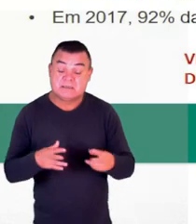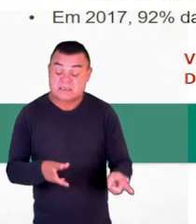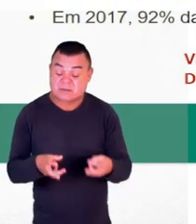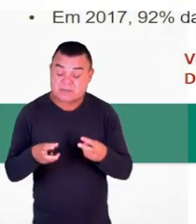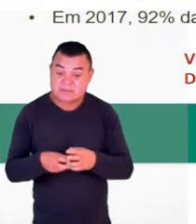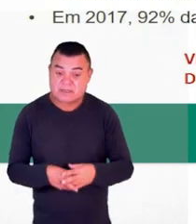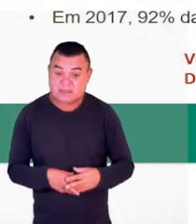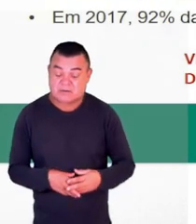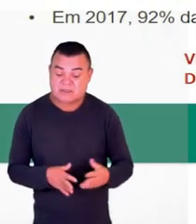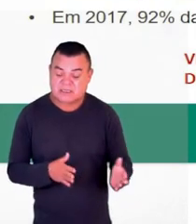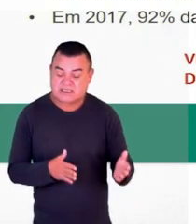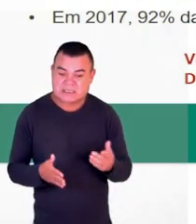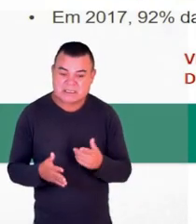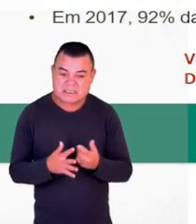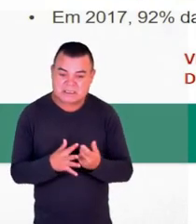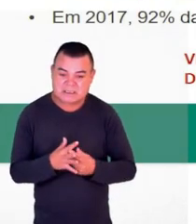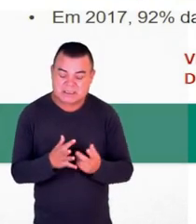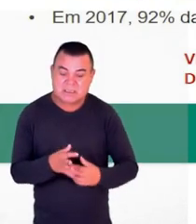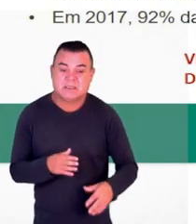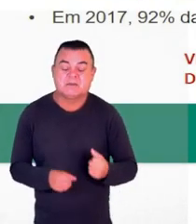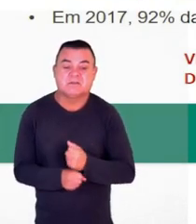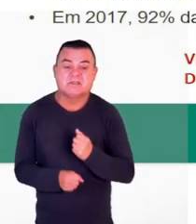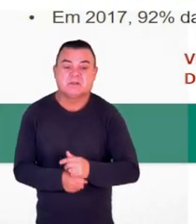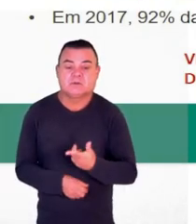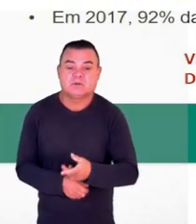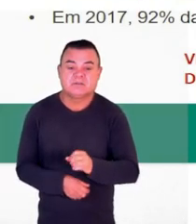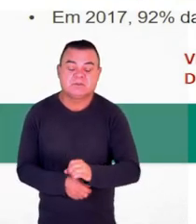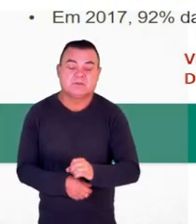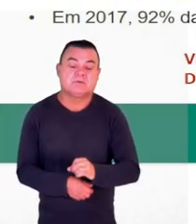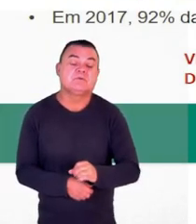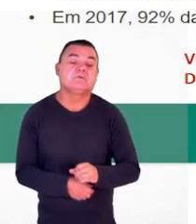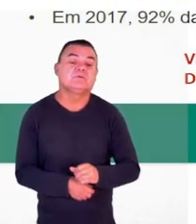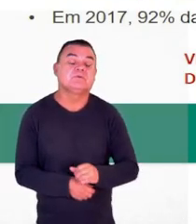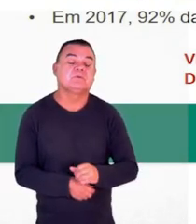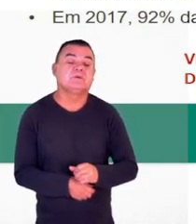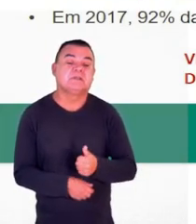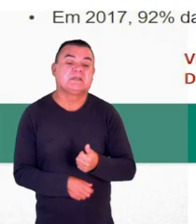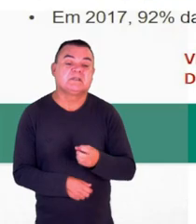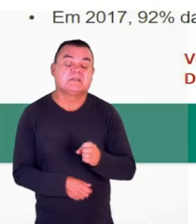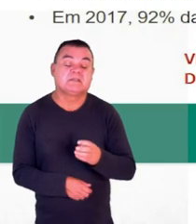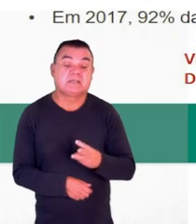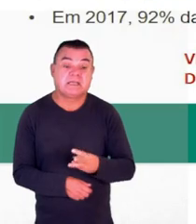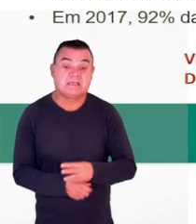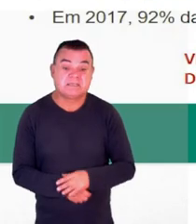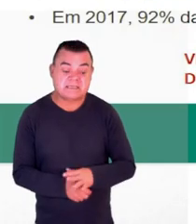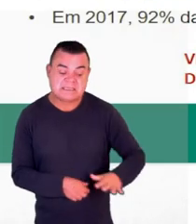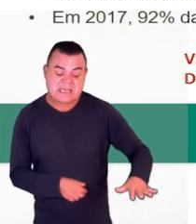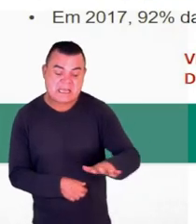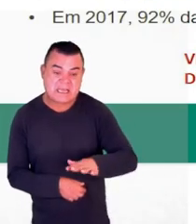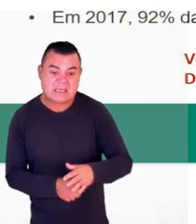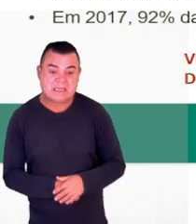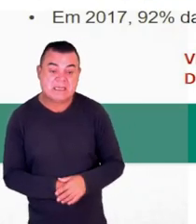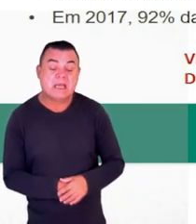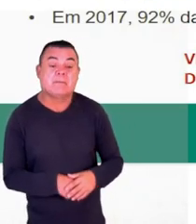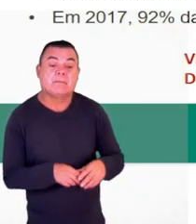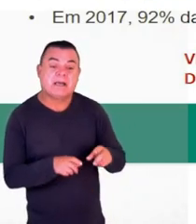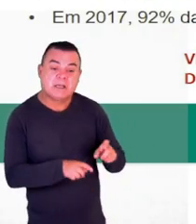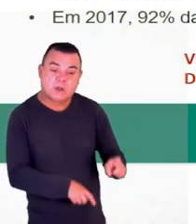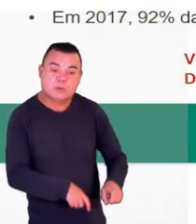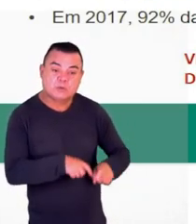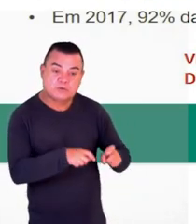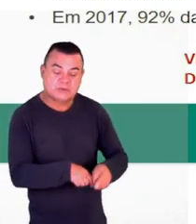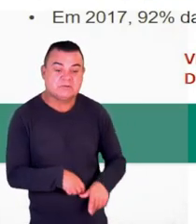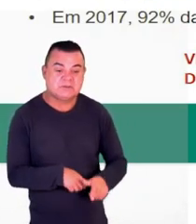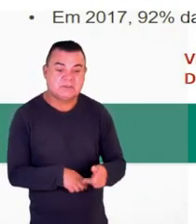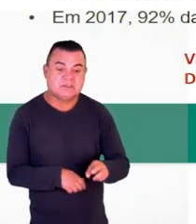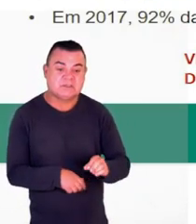2000 e 2013 a gente vê que a área total dedicada ao cultivo de grãos cresceu 50,8 sendo que